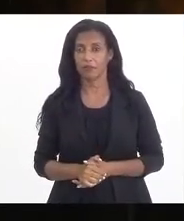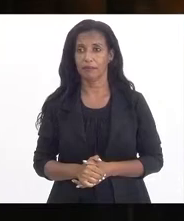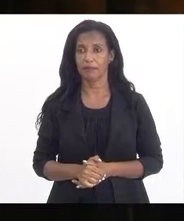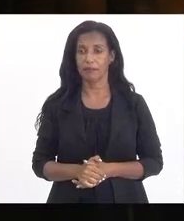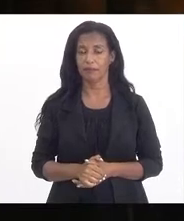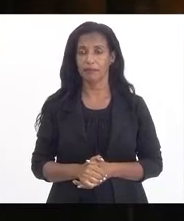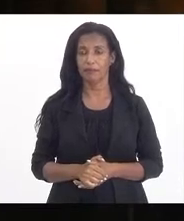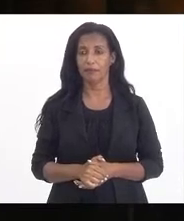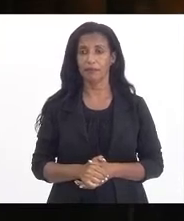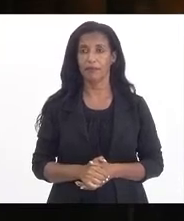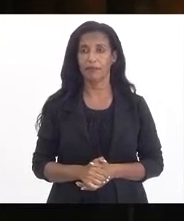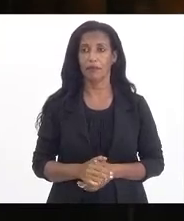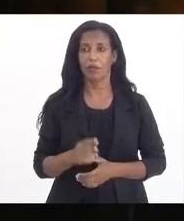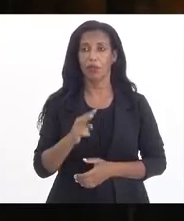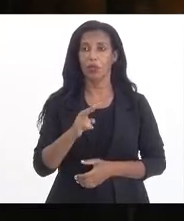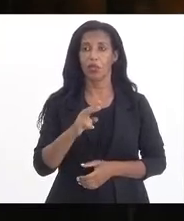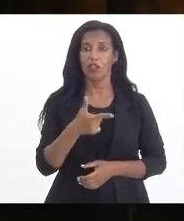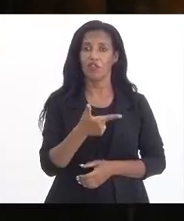em